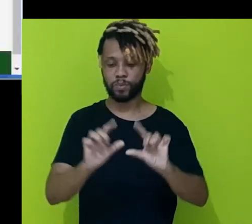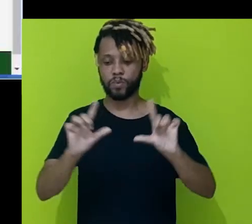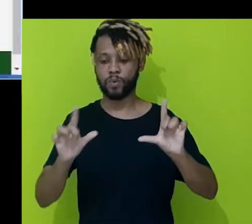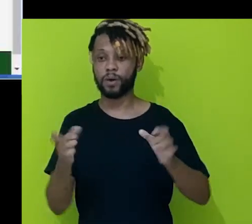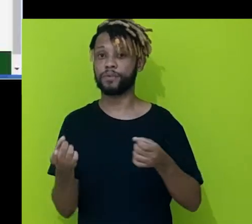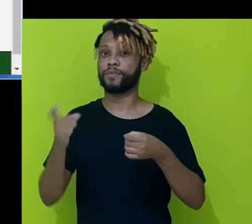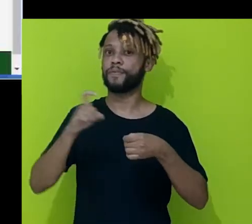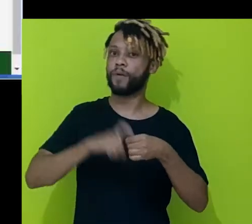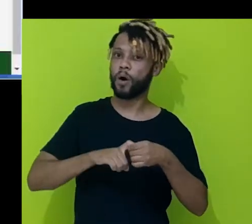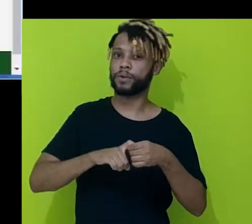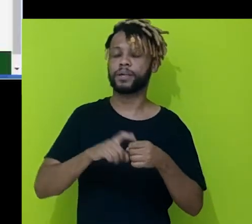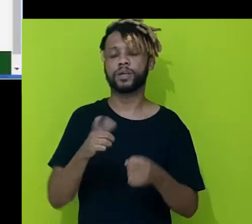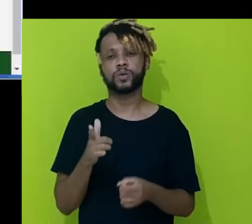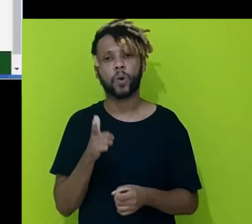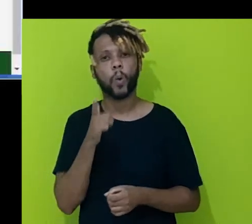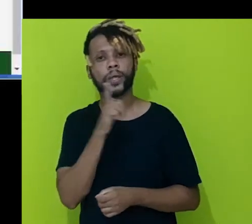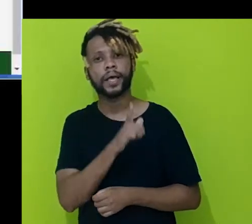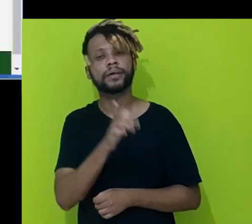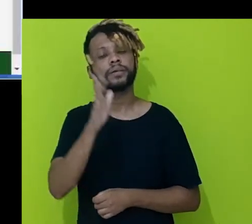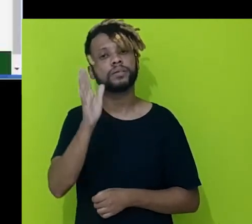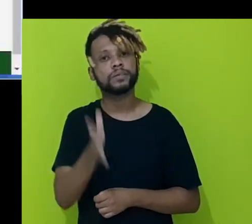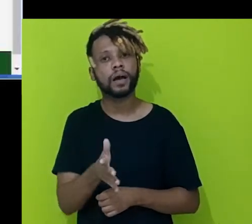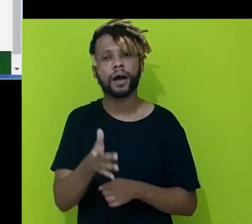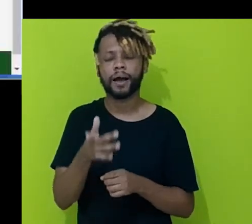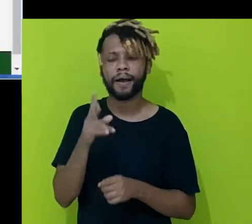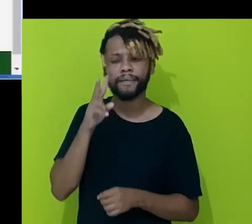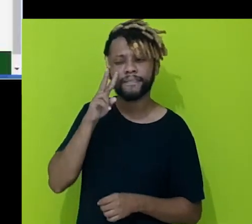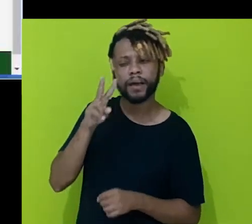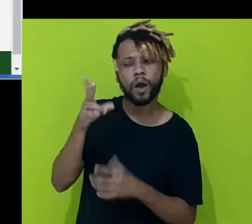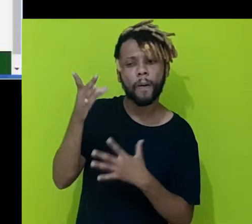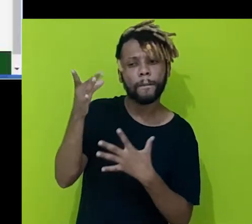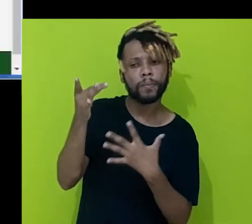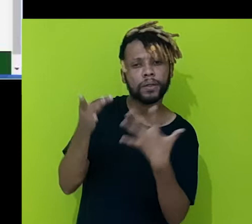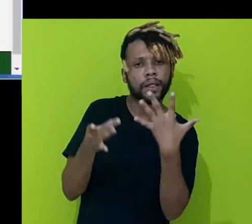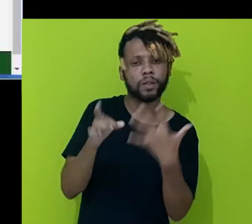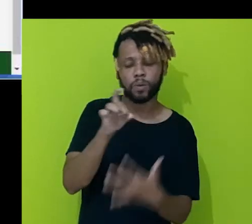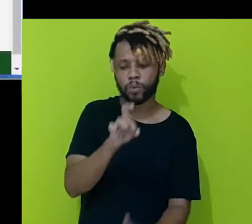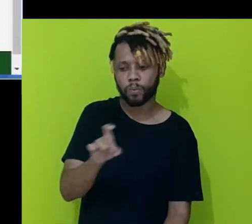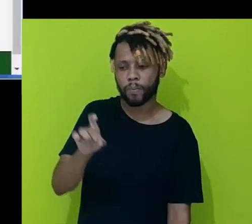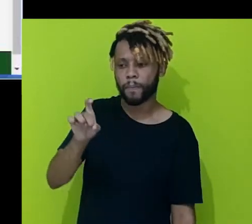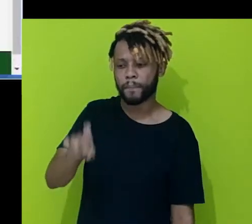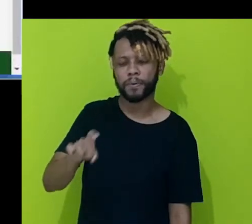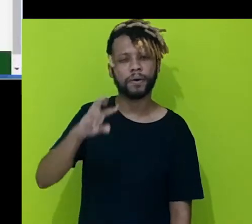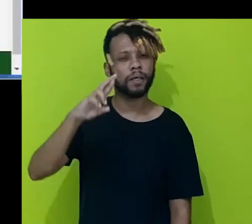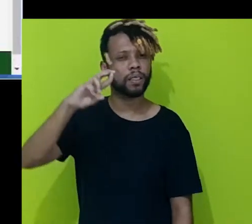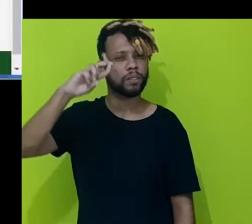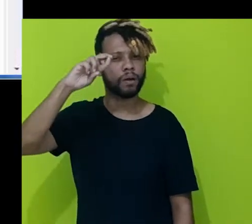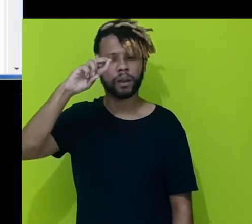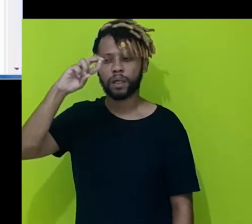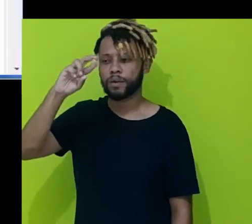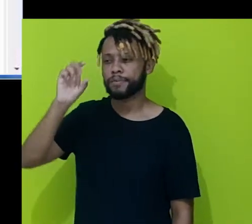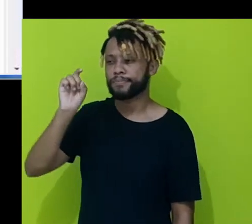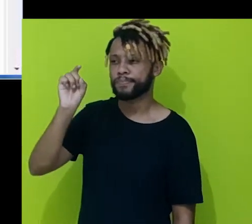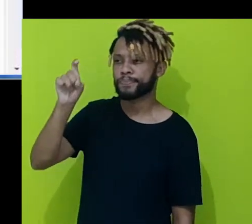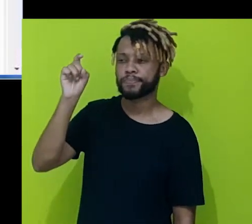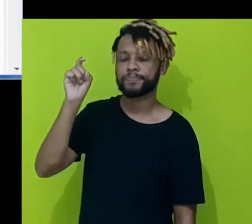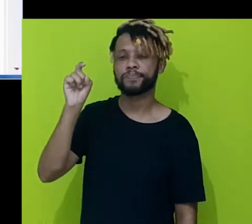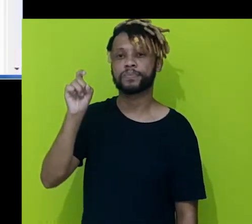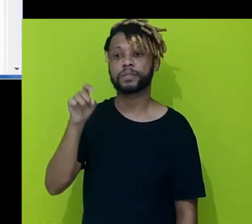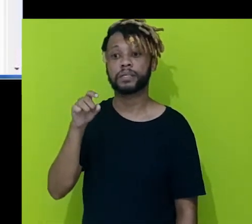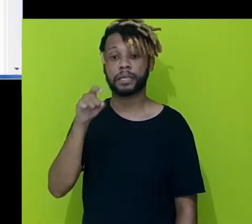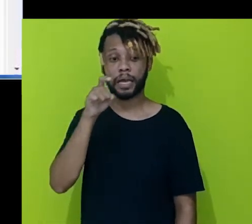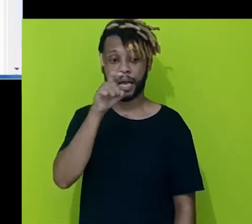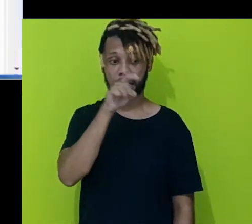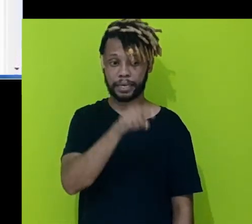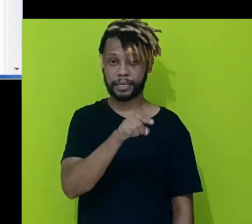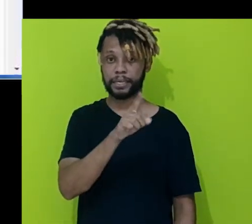produtos preenchidos e a gente consegue já ver o detalhamento clicando aqui no olhinho. Aqui nós editamos o